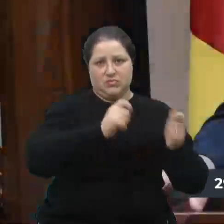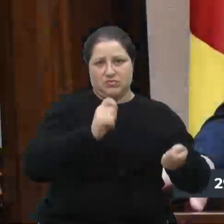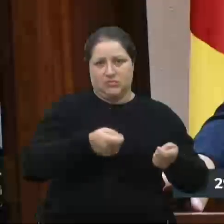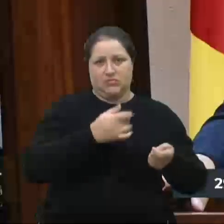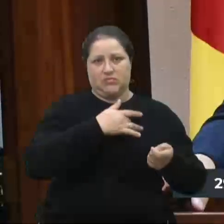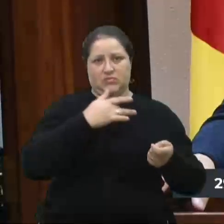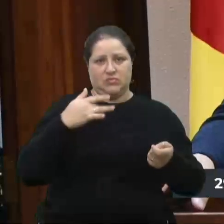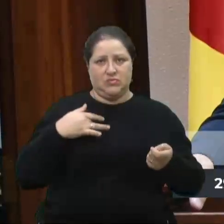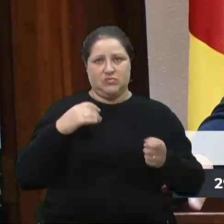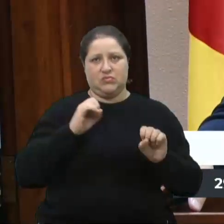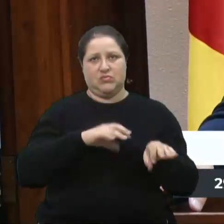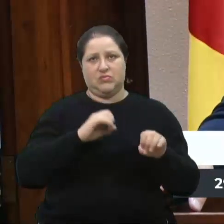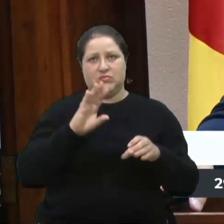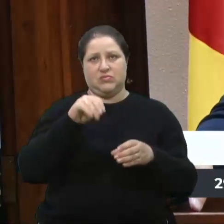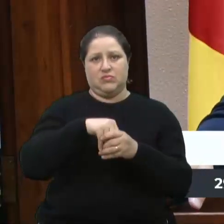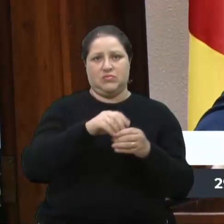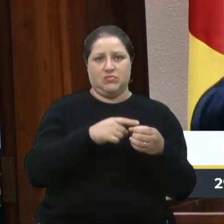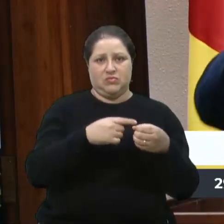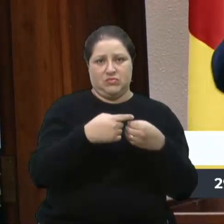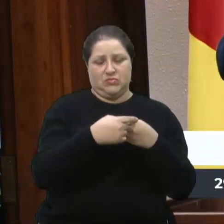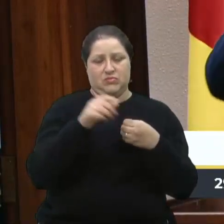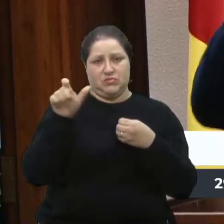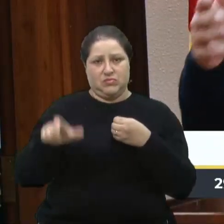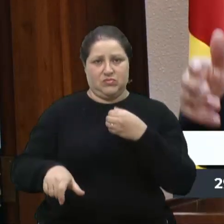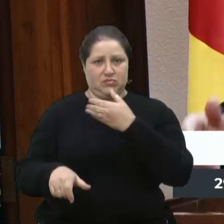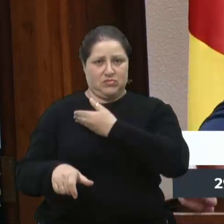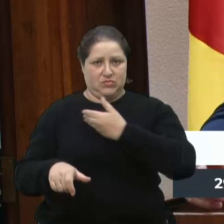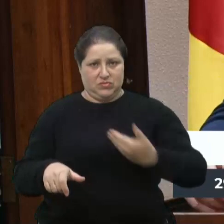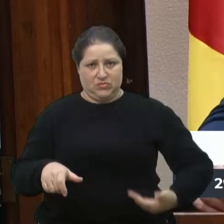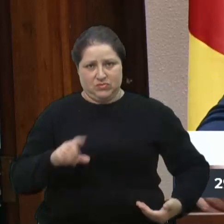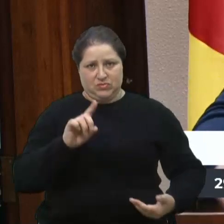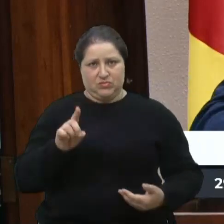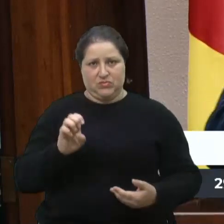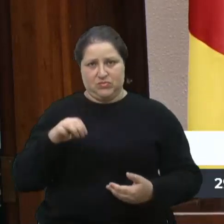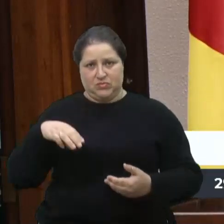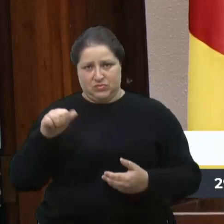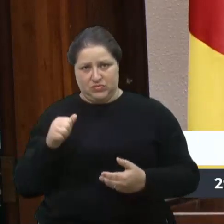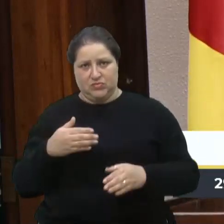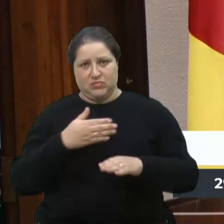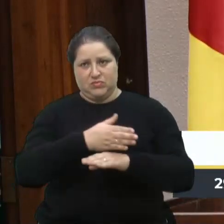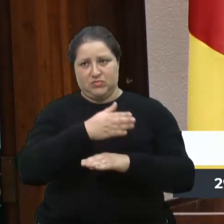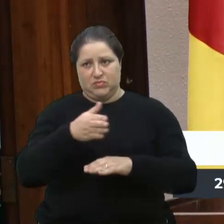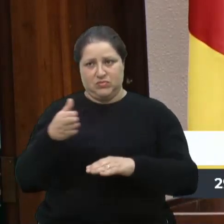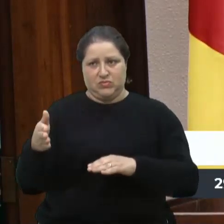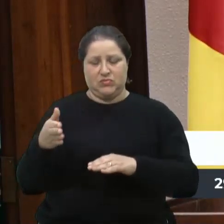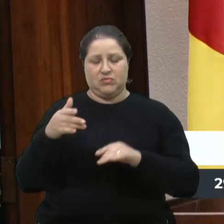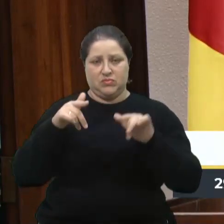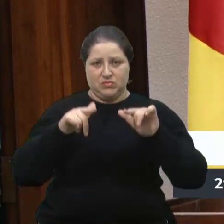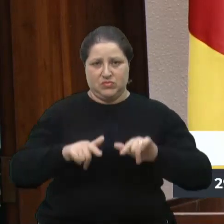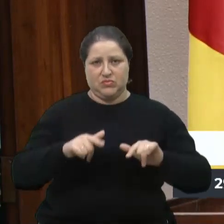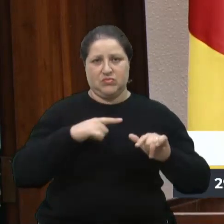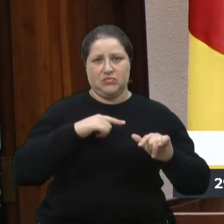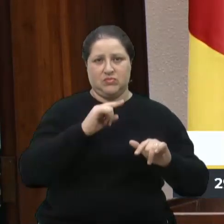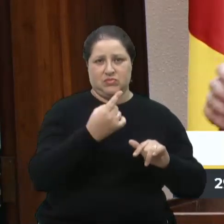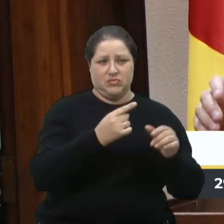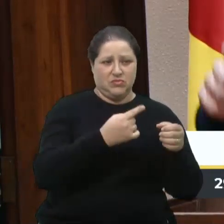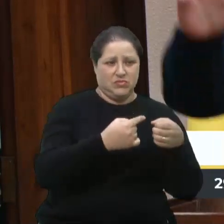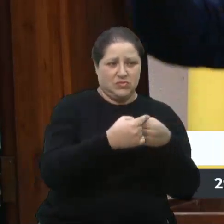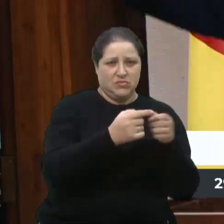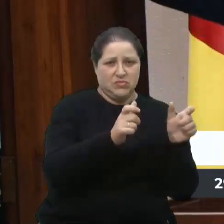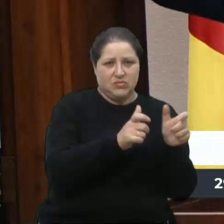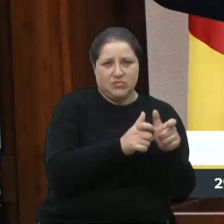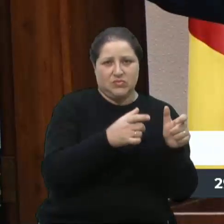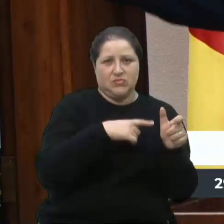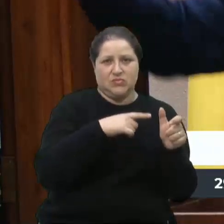município. O governador Zema, em várias cidades que ele passou, o posto de saúde, que só existia um posto de saúde na cidadezinha lá, tinha